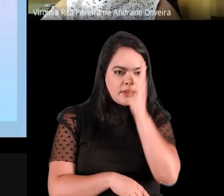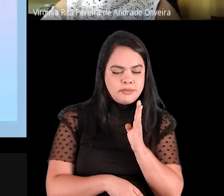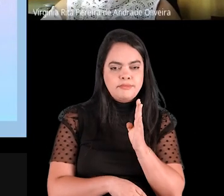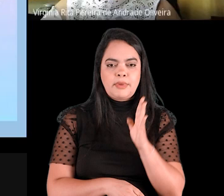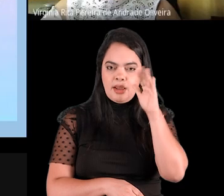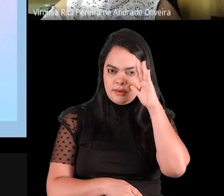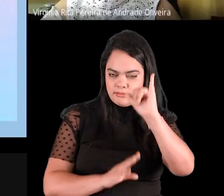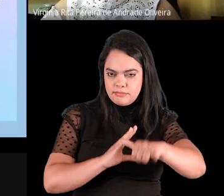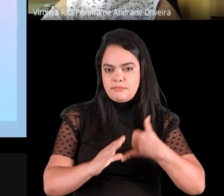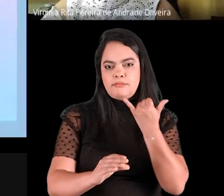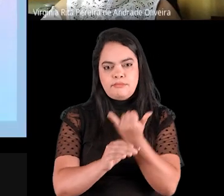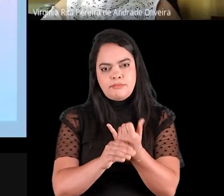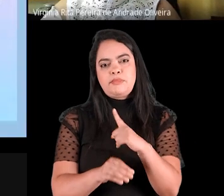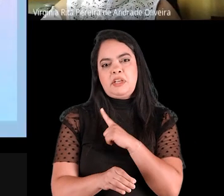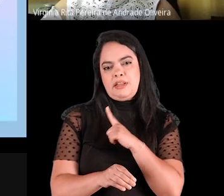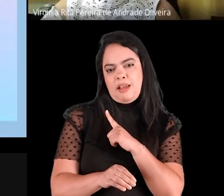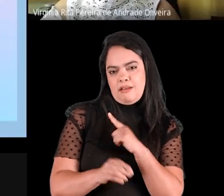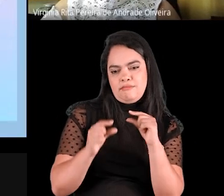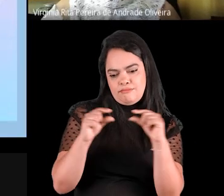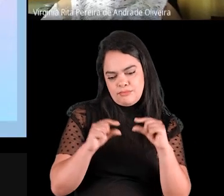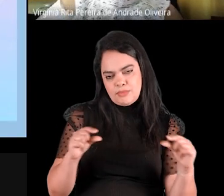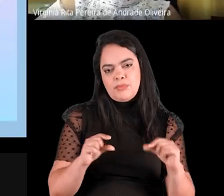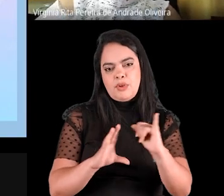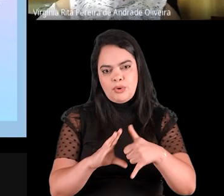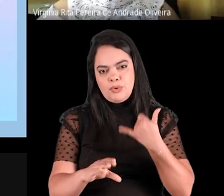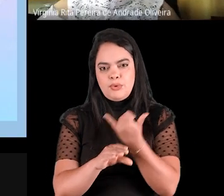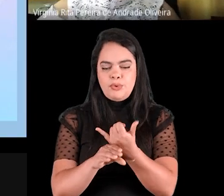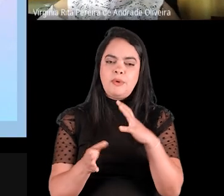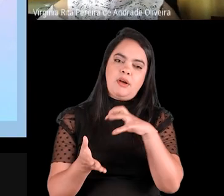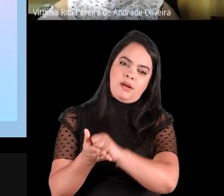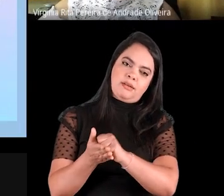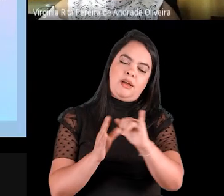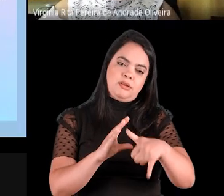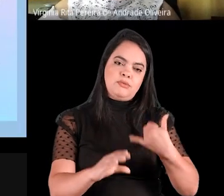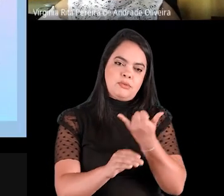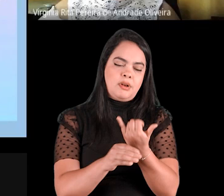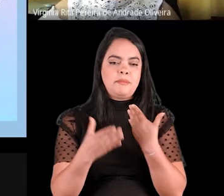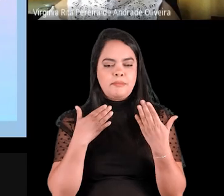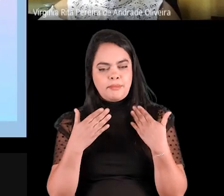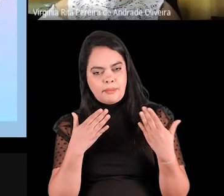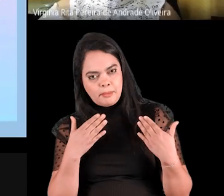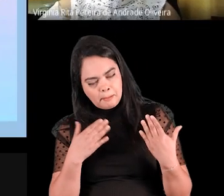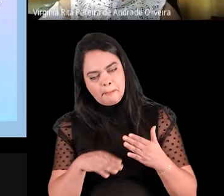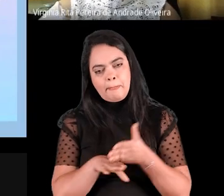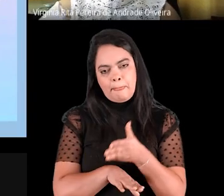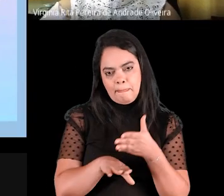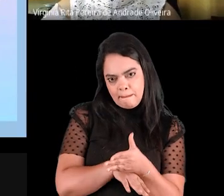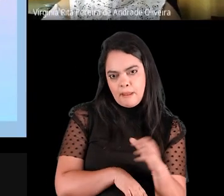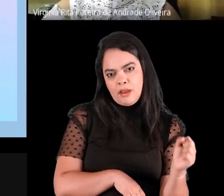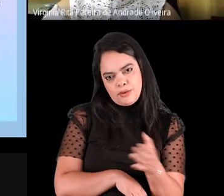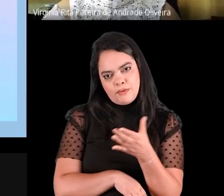no YouTube, o endereço do YouTube, inscreva-se no canal para participar dessa conversa e receber as